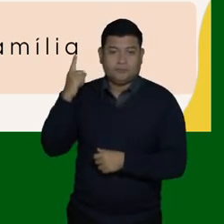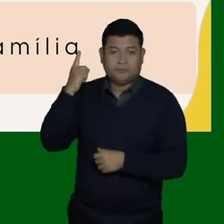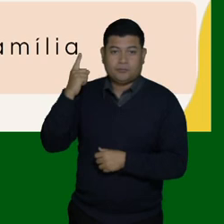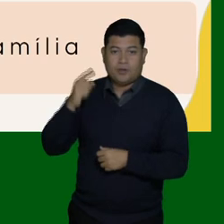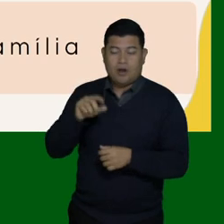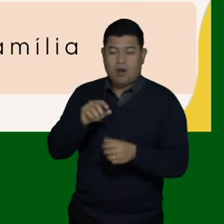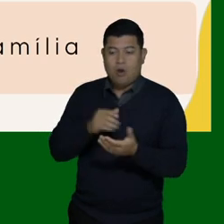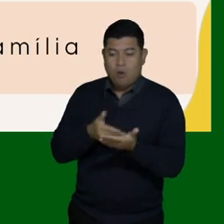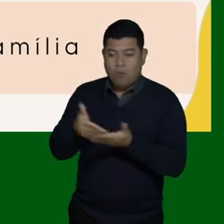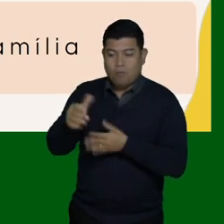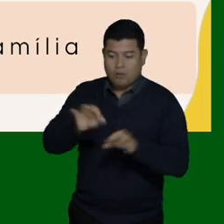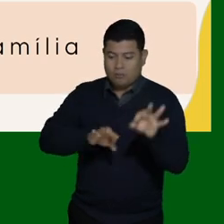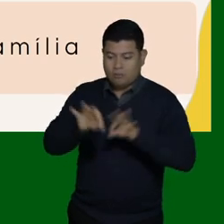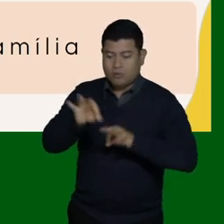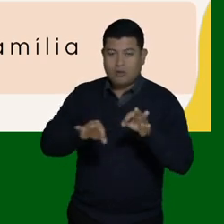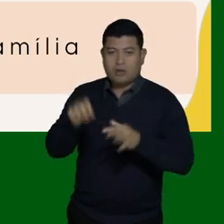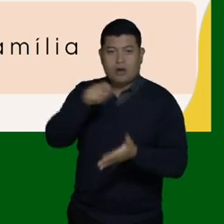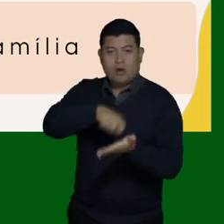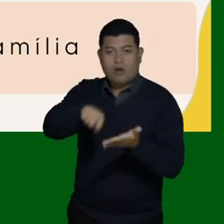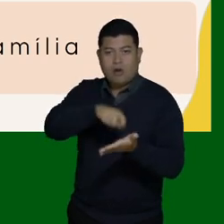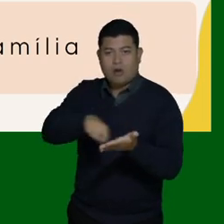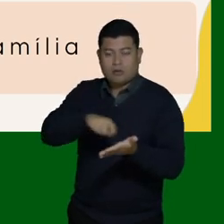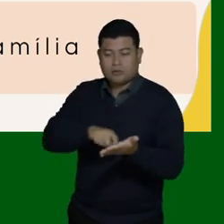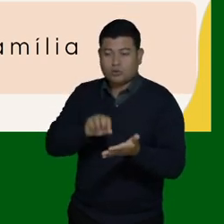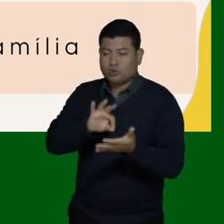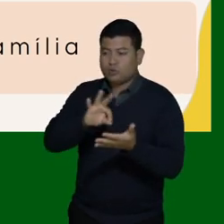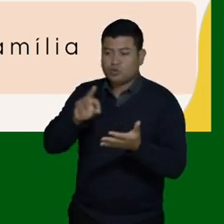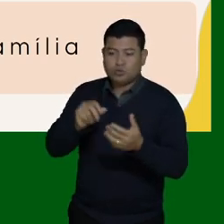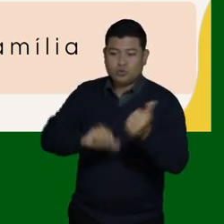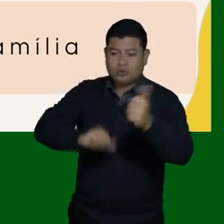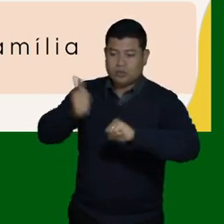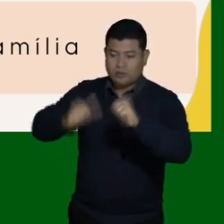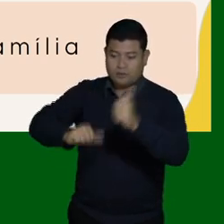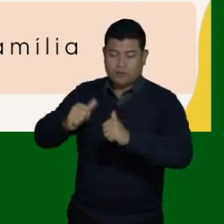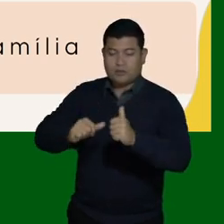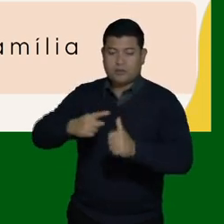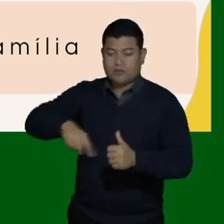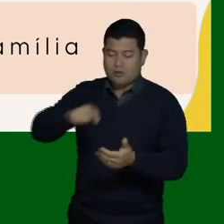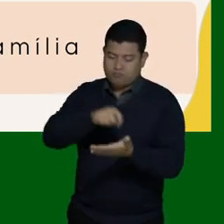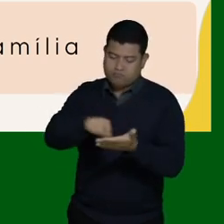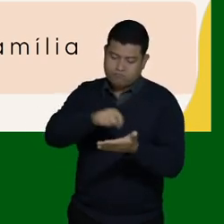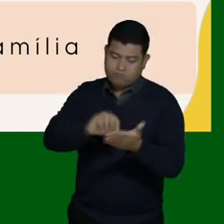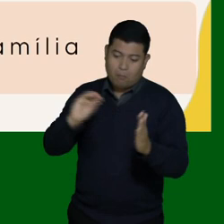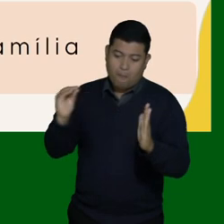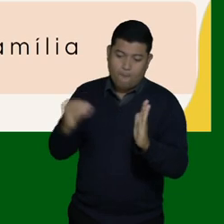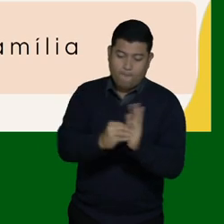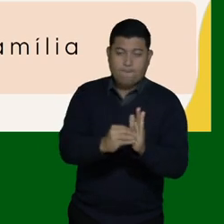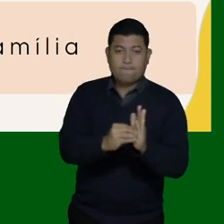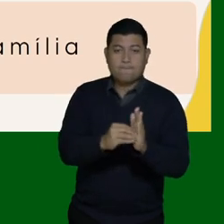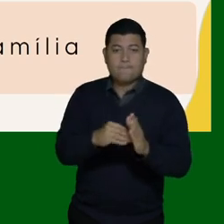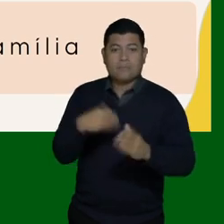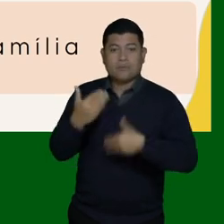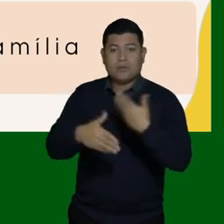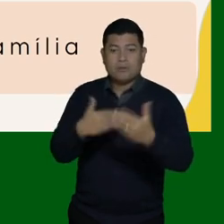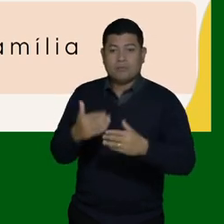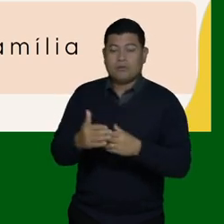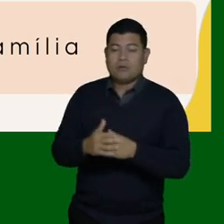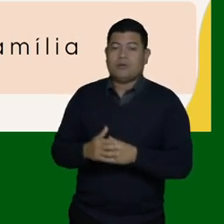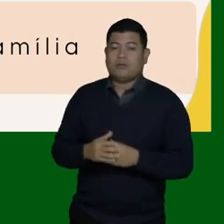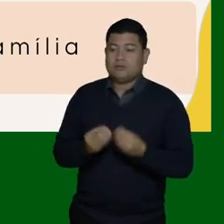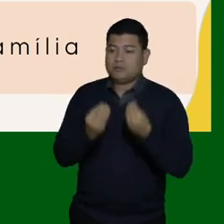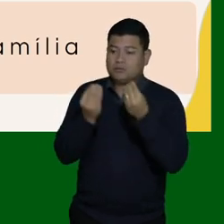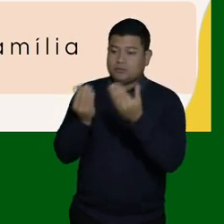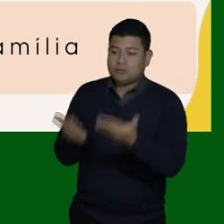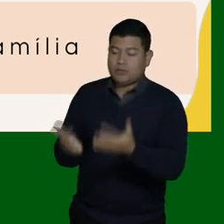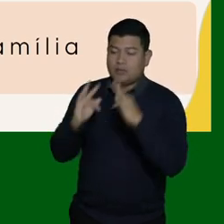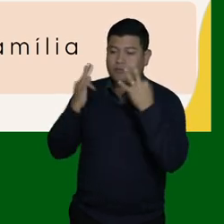nós vamos descrever tudo aquilo que nós vivenciamos com a criança e esse relatório depois vai ser entregue paraas